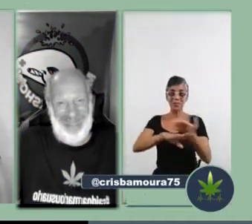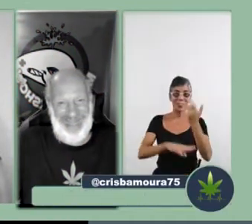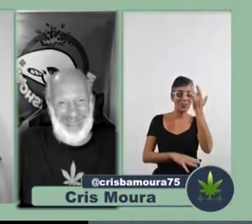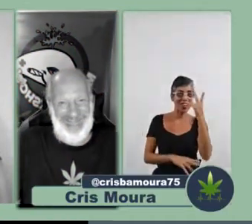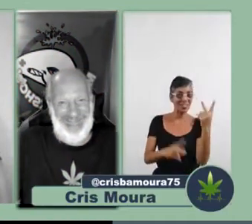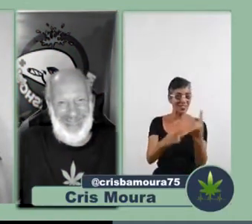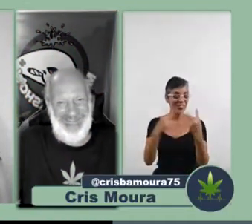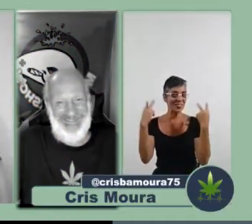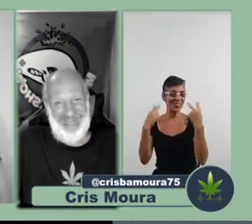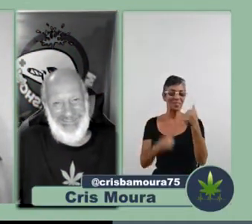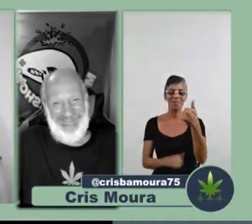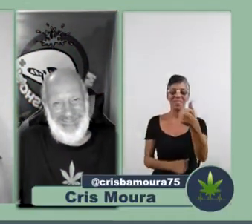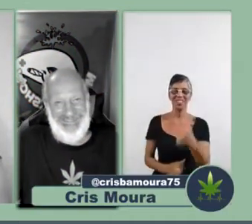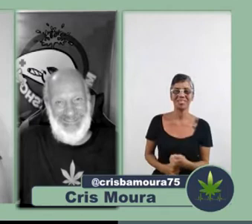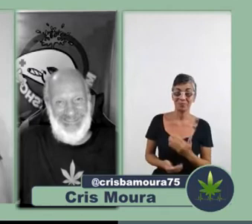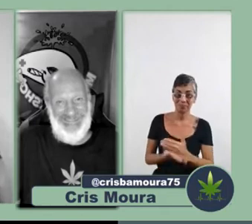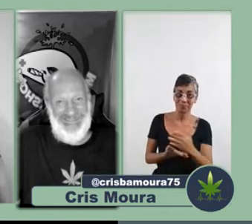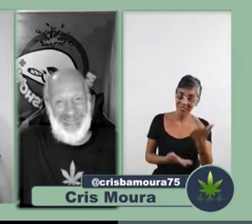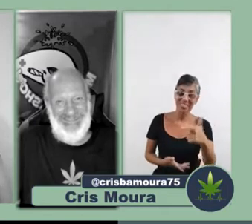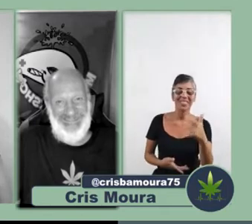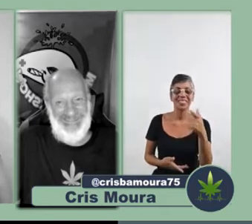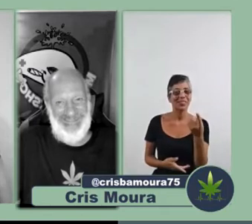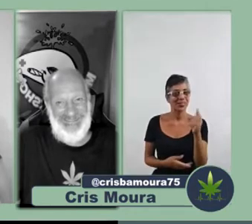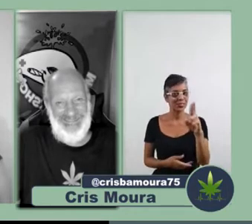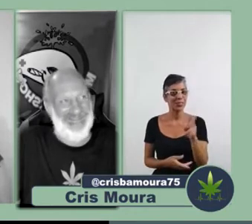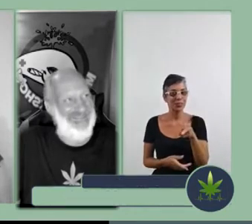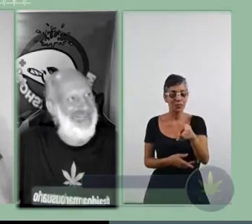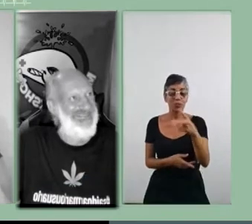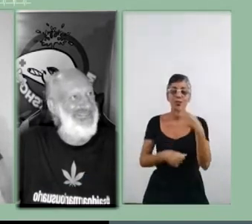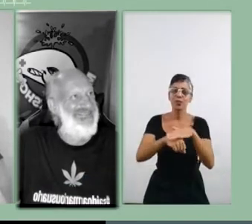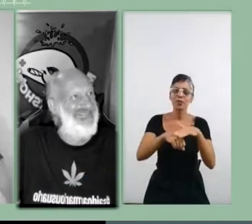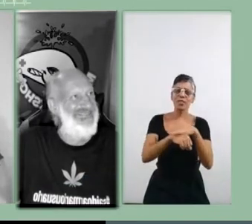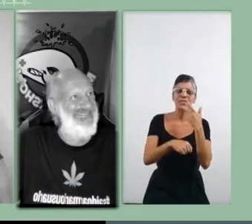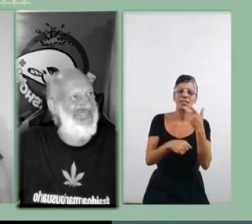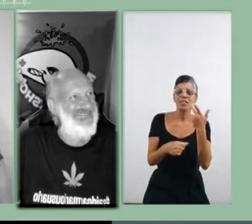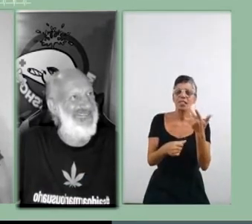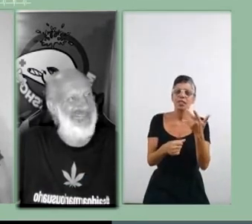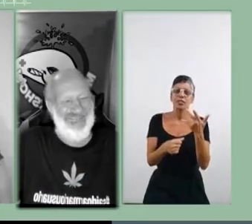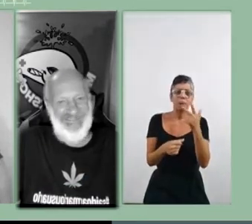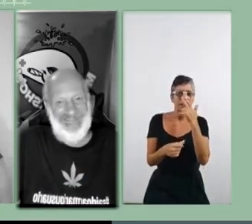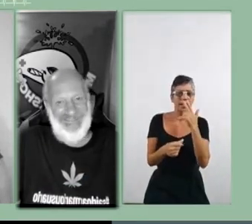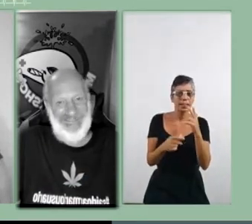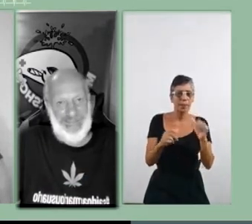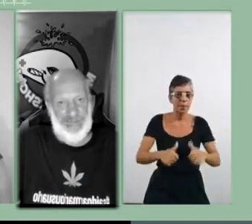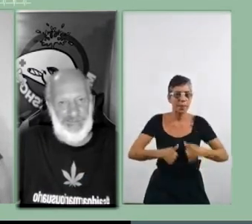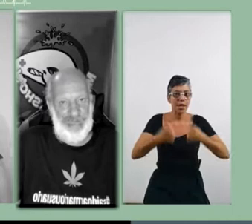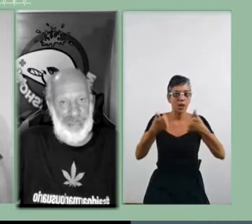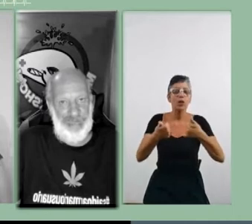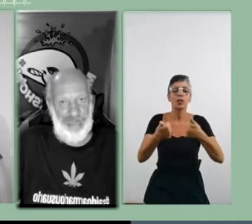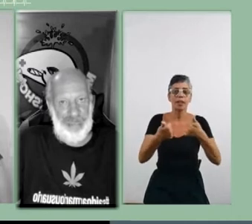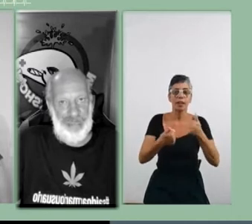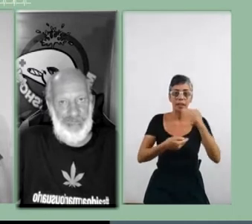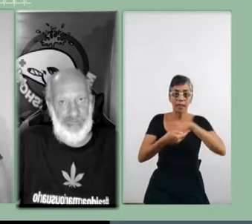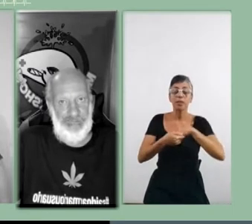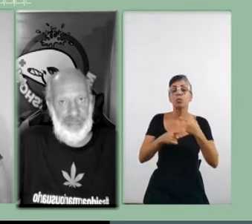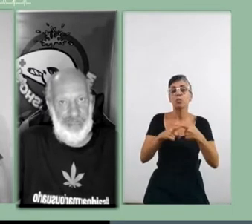Bora lá, Deinha. Tu estava falando, então, estimular as hortas para a gente realmente, aquilo que eu disse, o autocultivo de tudo, de todos os alimentos,